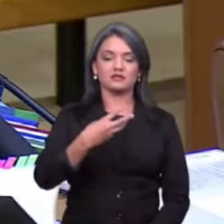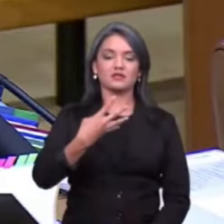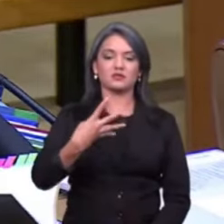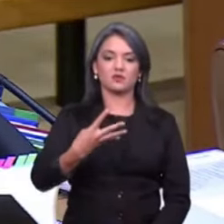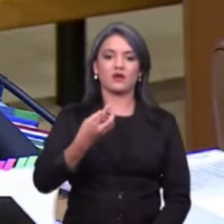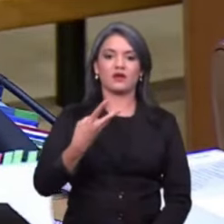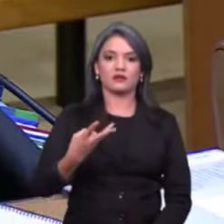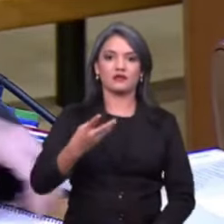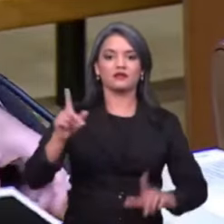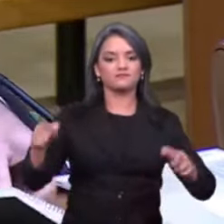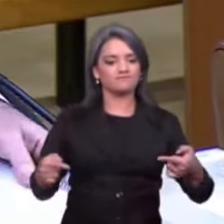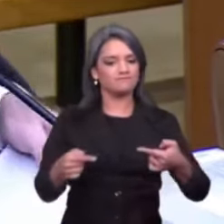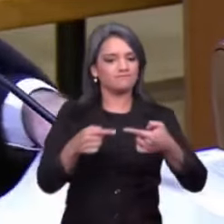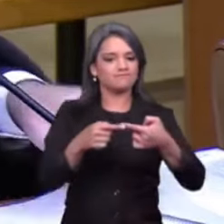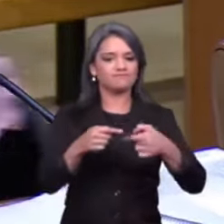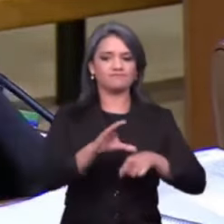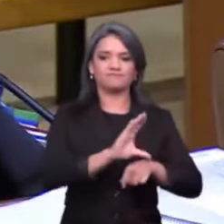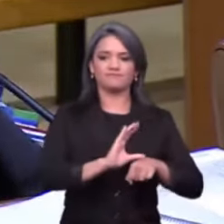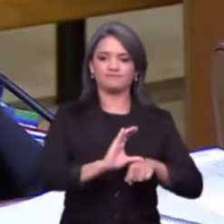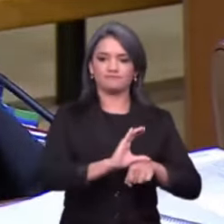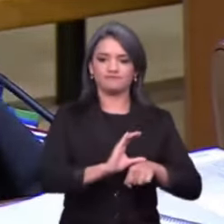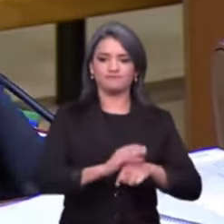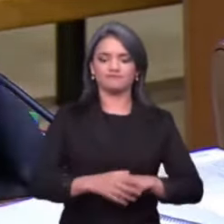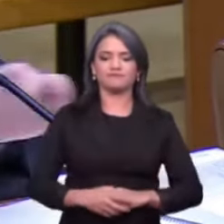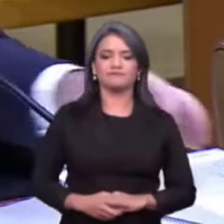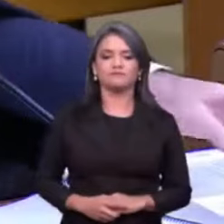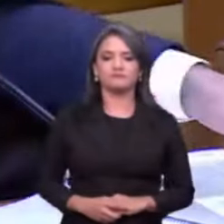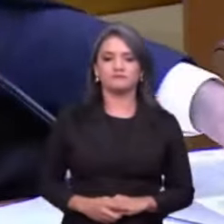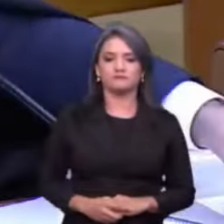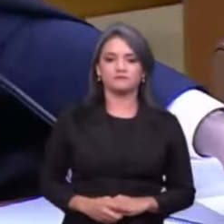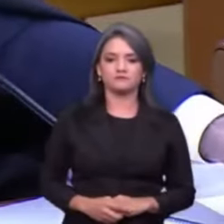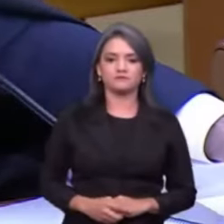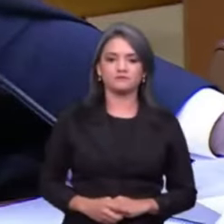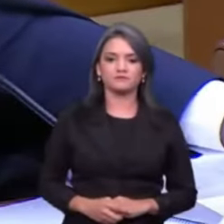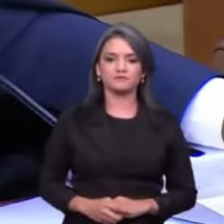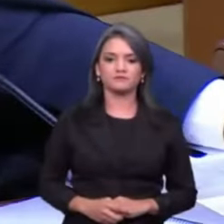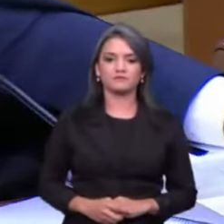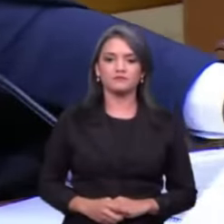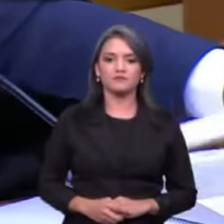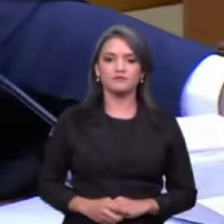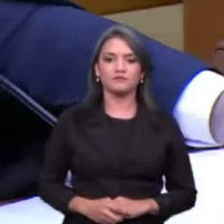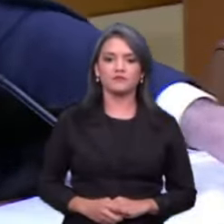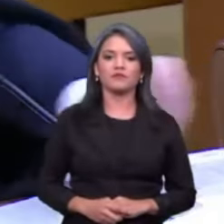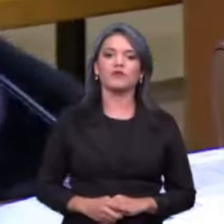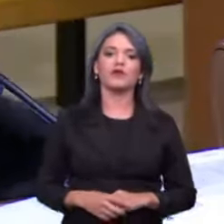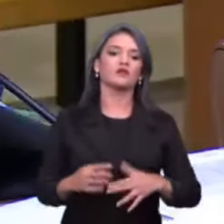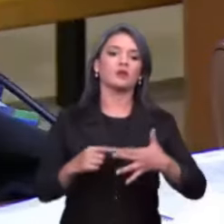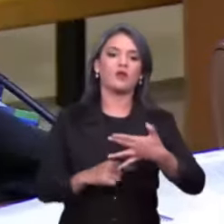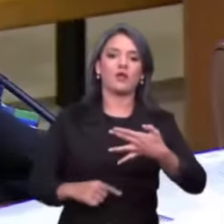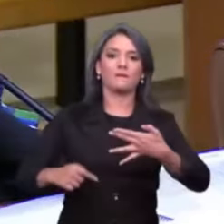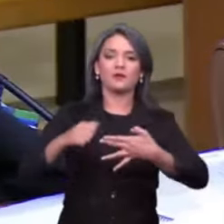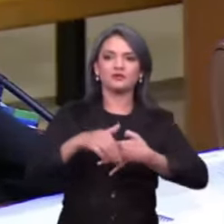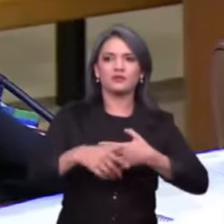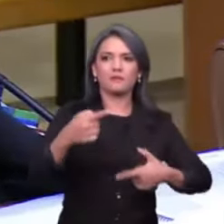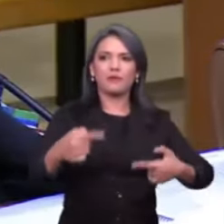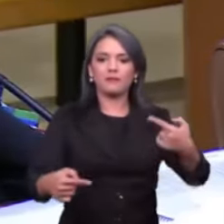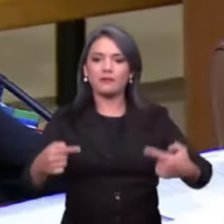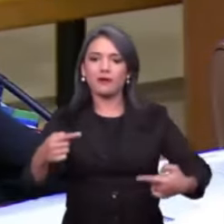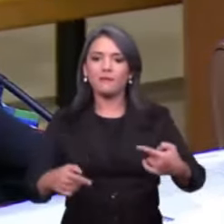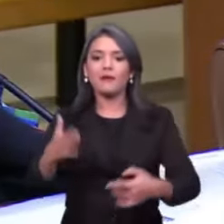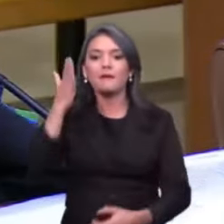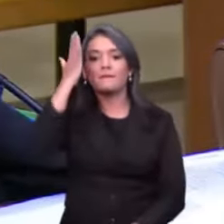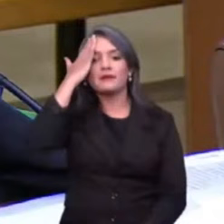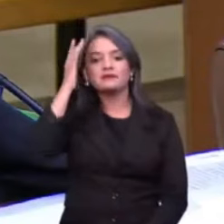11.343. Todo o debate trazido na repercussão geral é saber